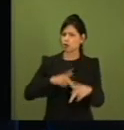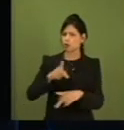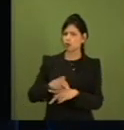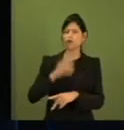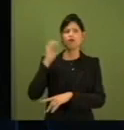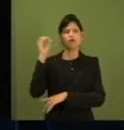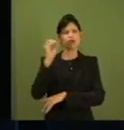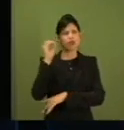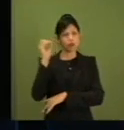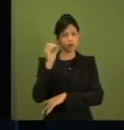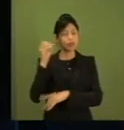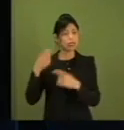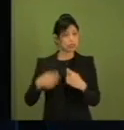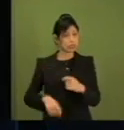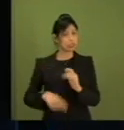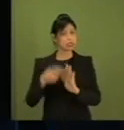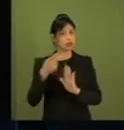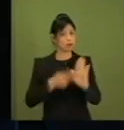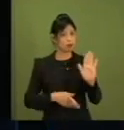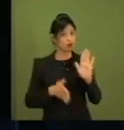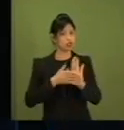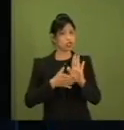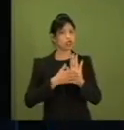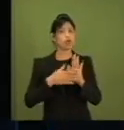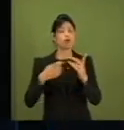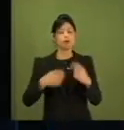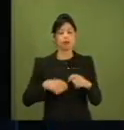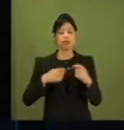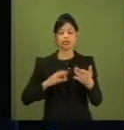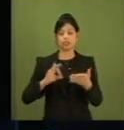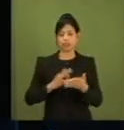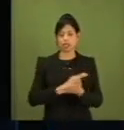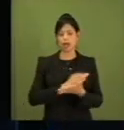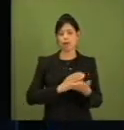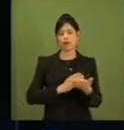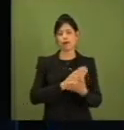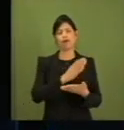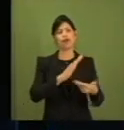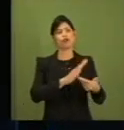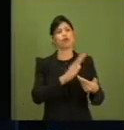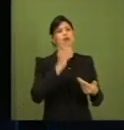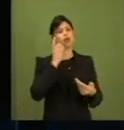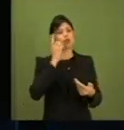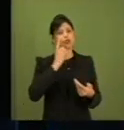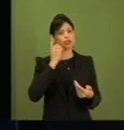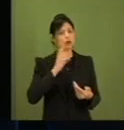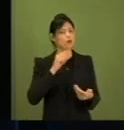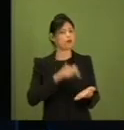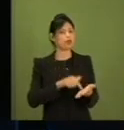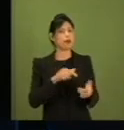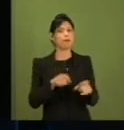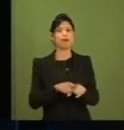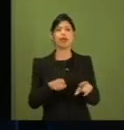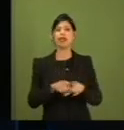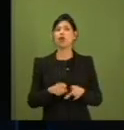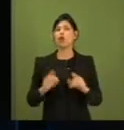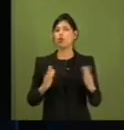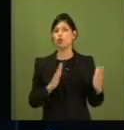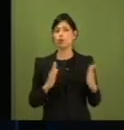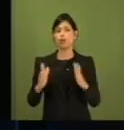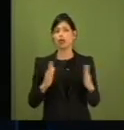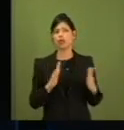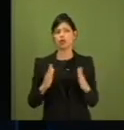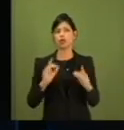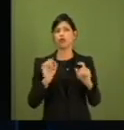ser aprovado pela Câmara dos Deputados. Esperamos rapidez durante a vigência do estado de calamidade. Isso é importante para as